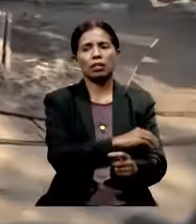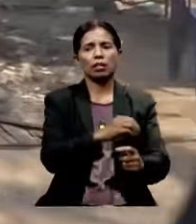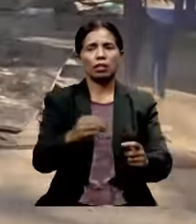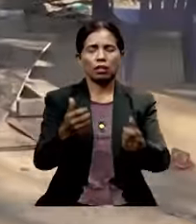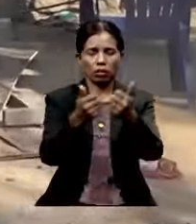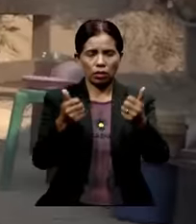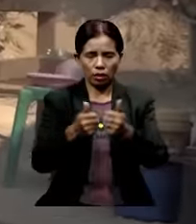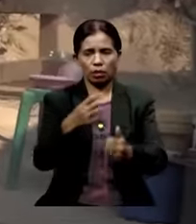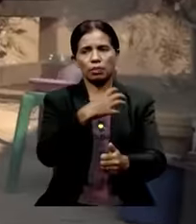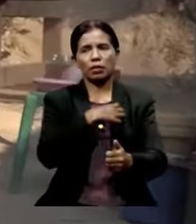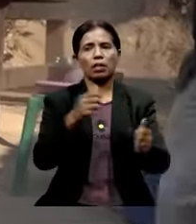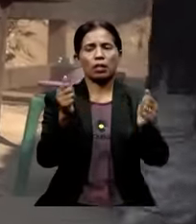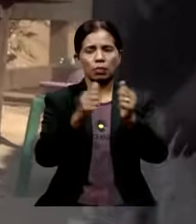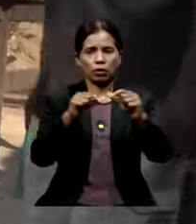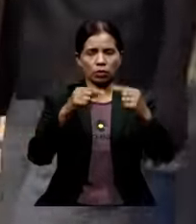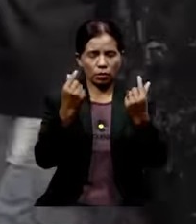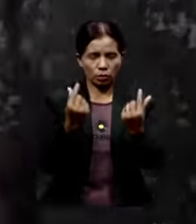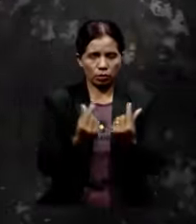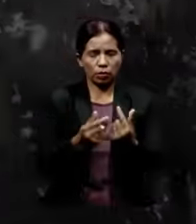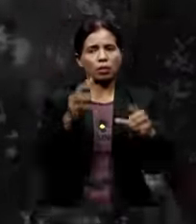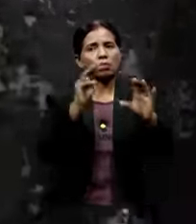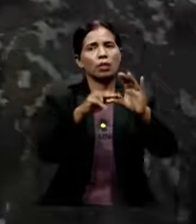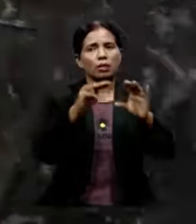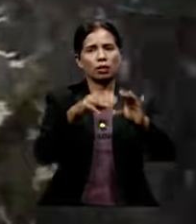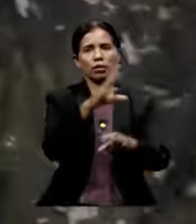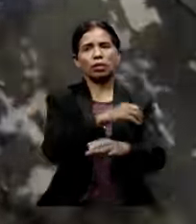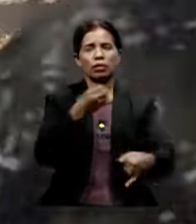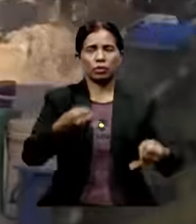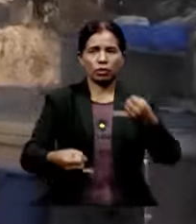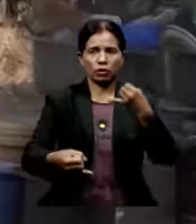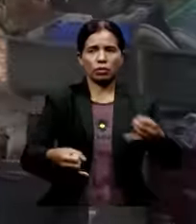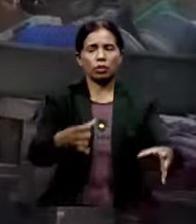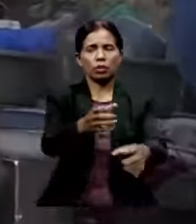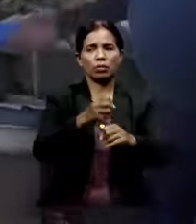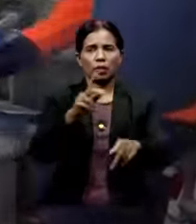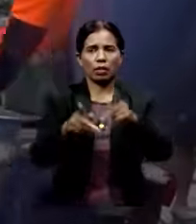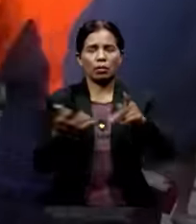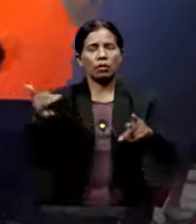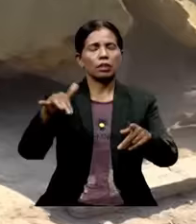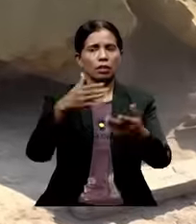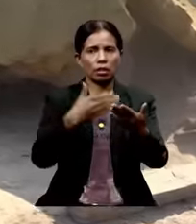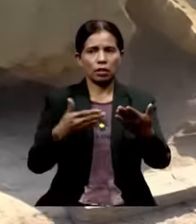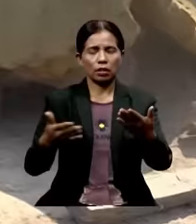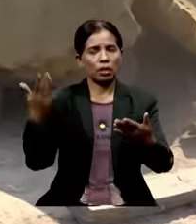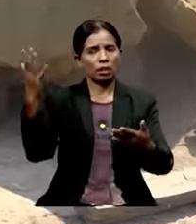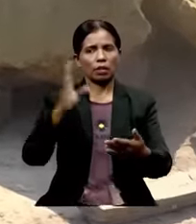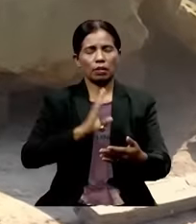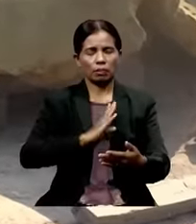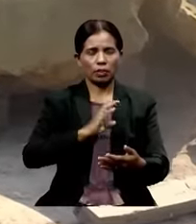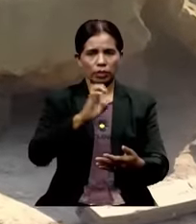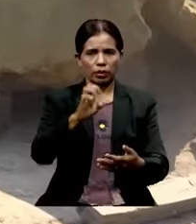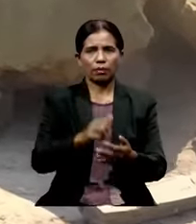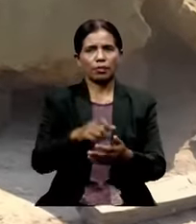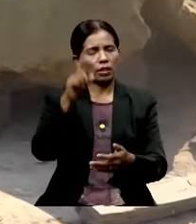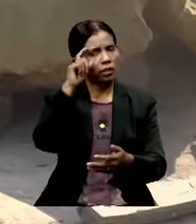autoridade polícia hamutu ko equipa de gestão mercado no oficial justiça ho di sobo komunidade sirania sasan iha bekusi. Xanana